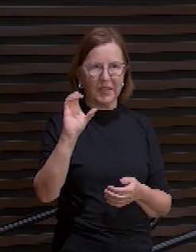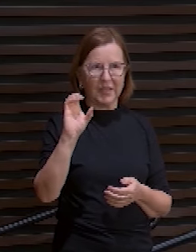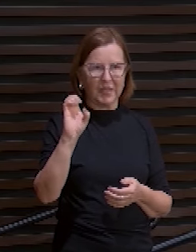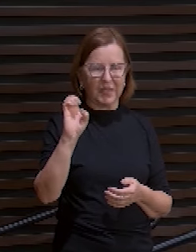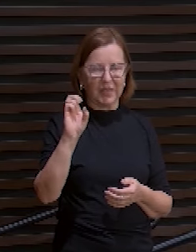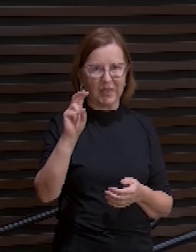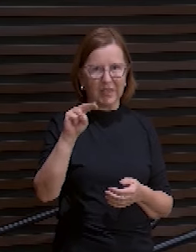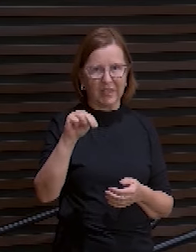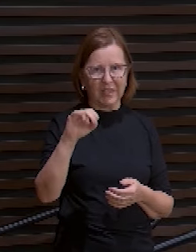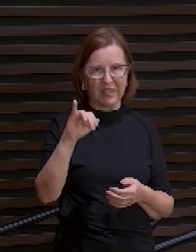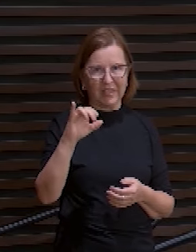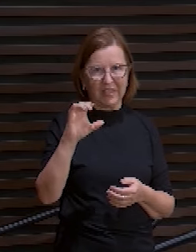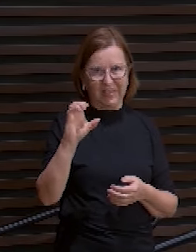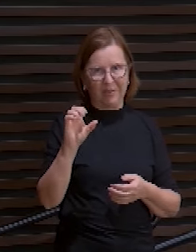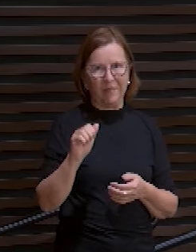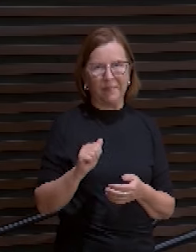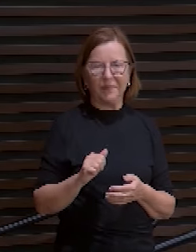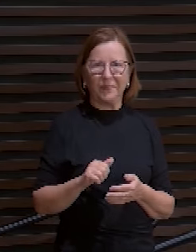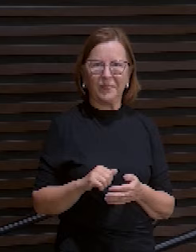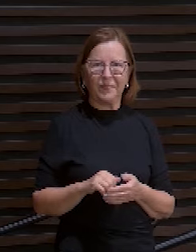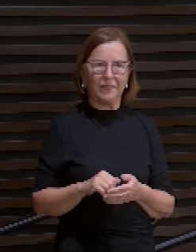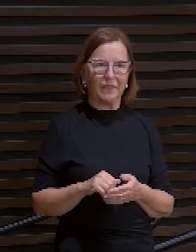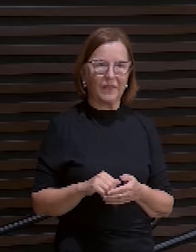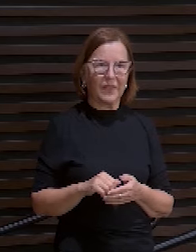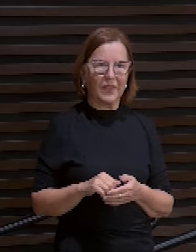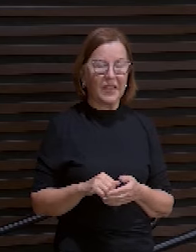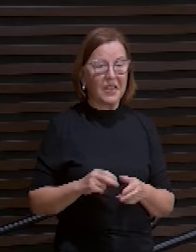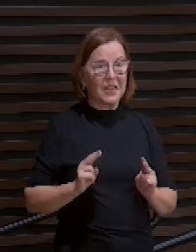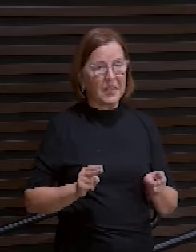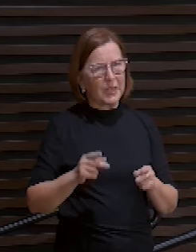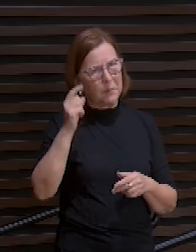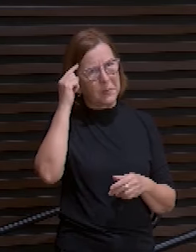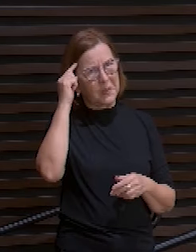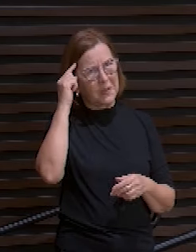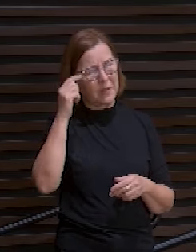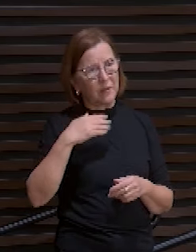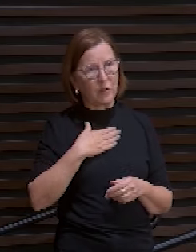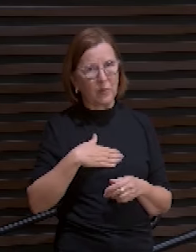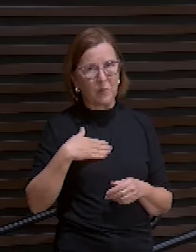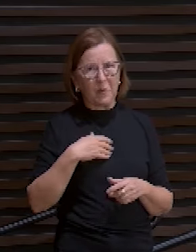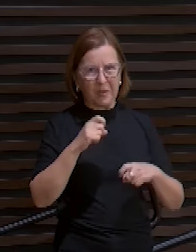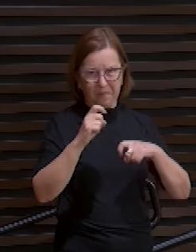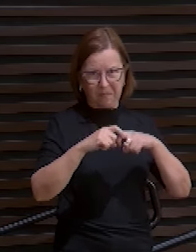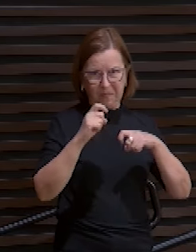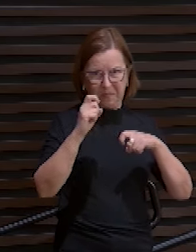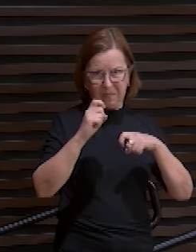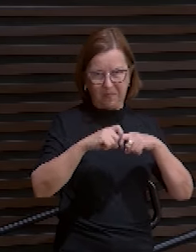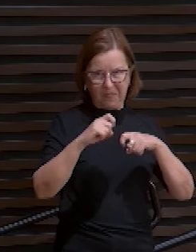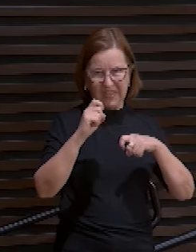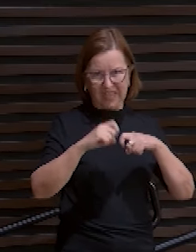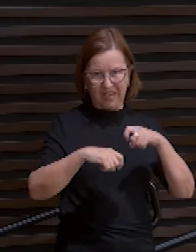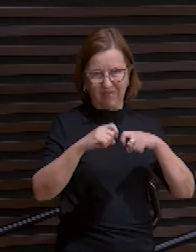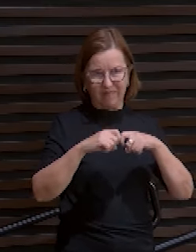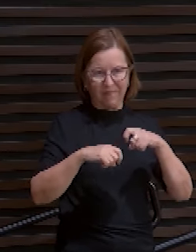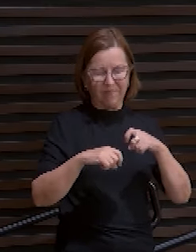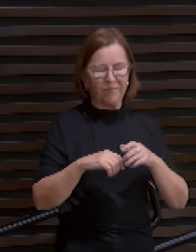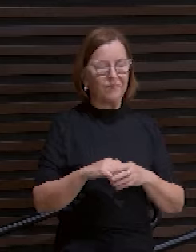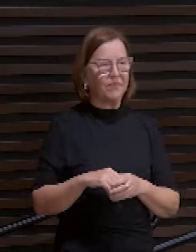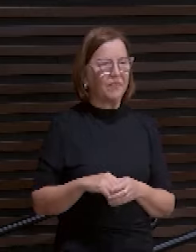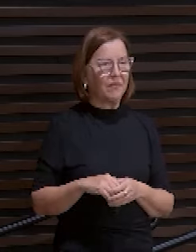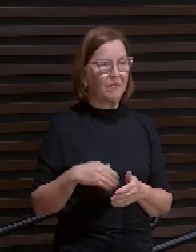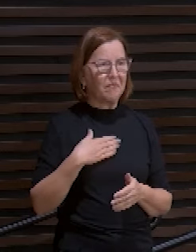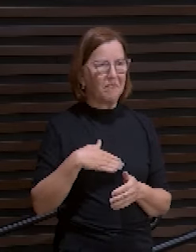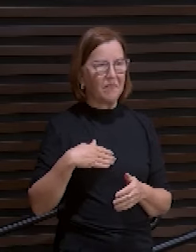passagem a gente pensa nos Prazeres sexuais Os Prazeres da Carne Mas ela